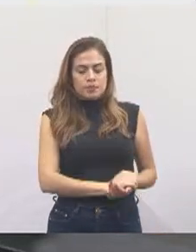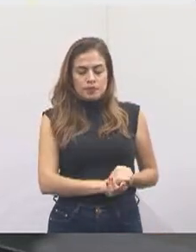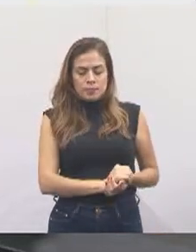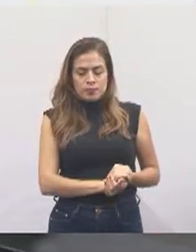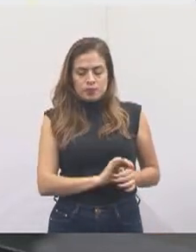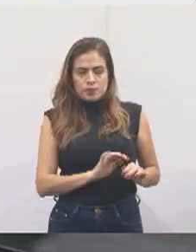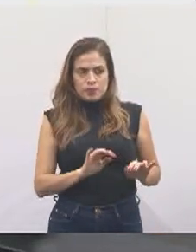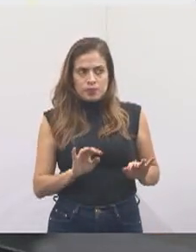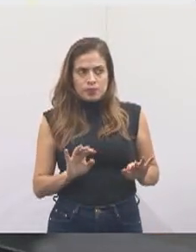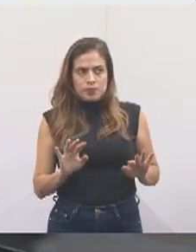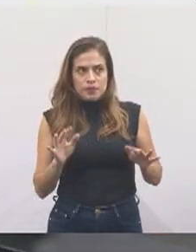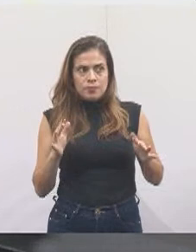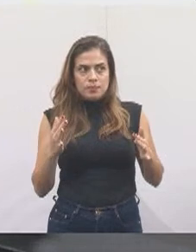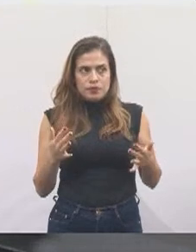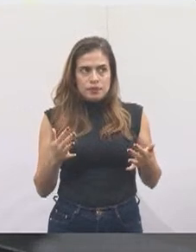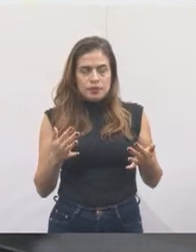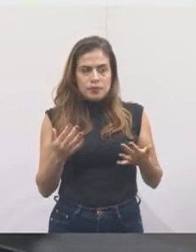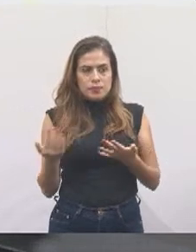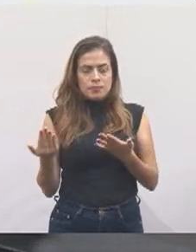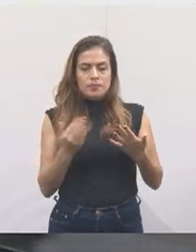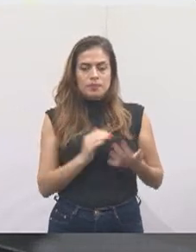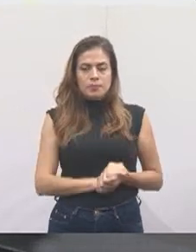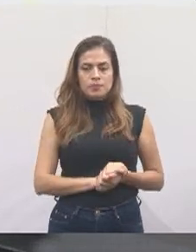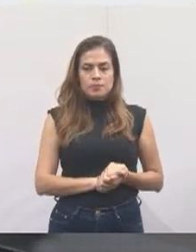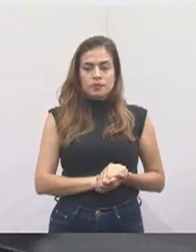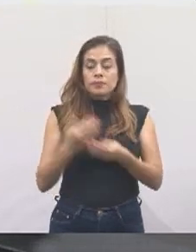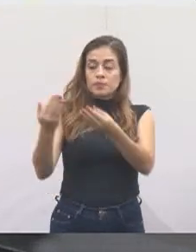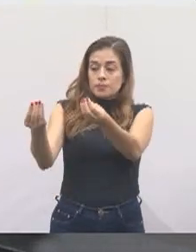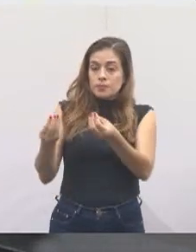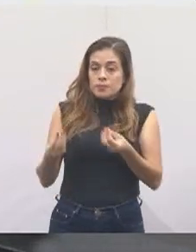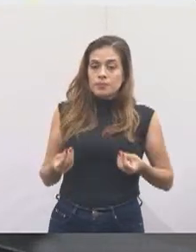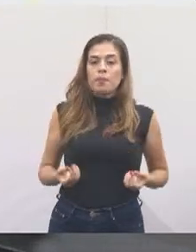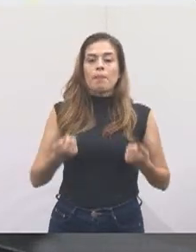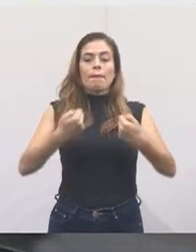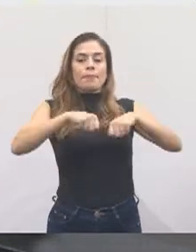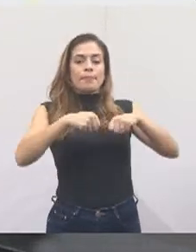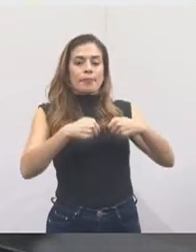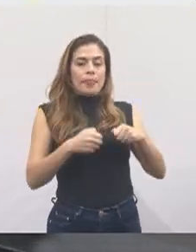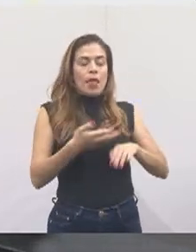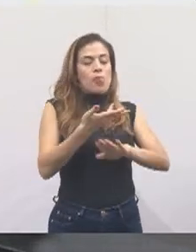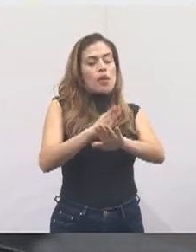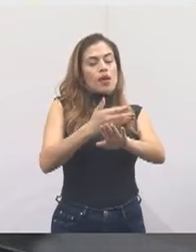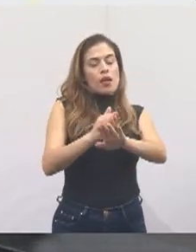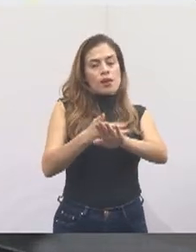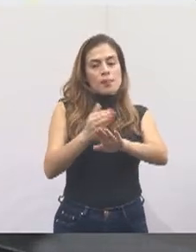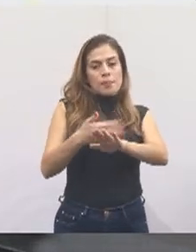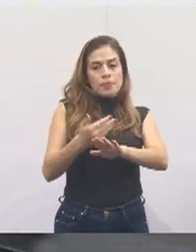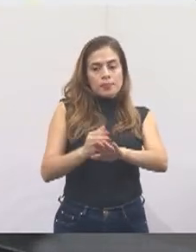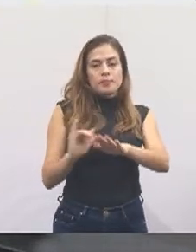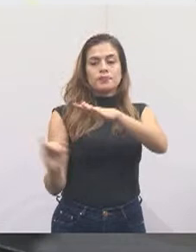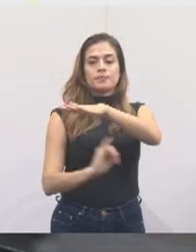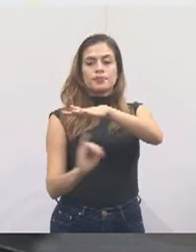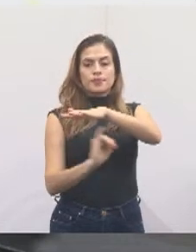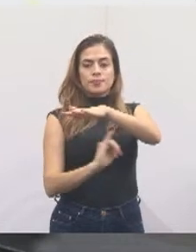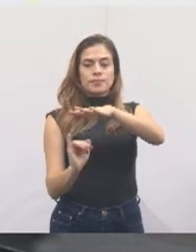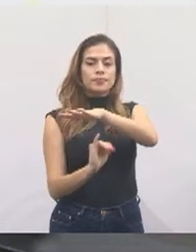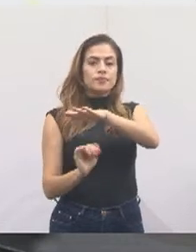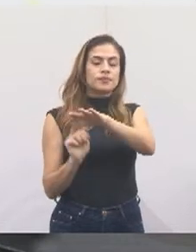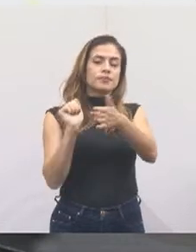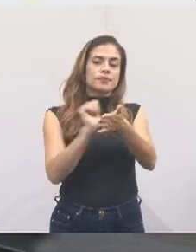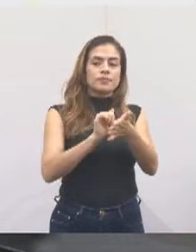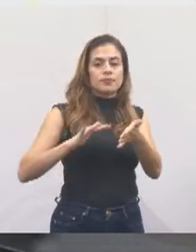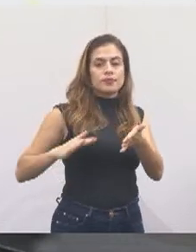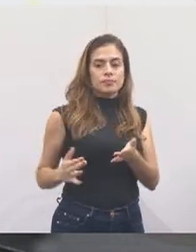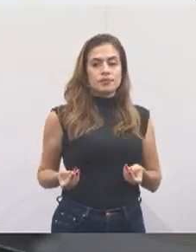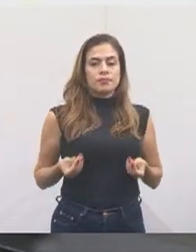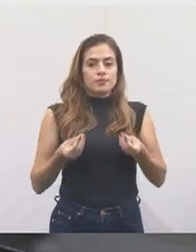laboram em contato com eles receberam o necessário treinamento a instituição e atividade